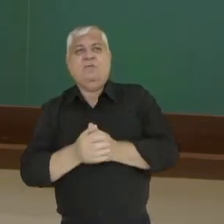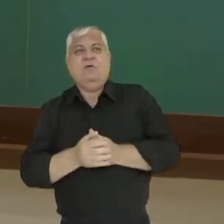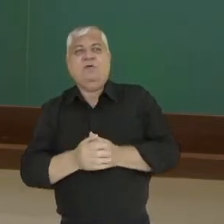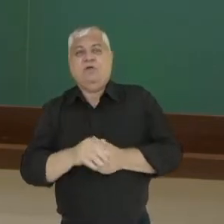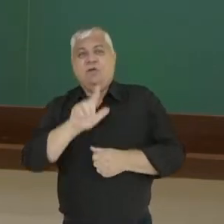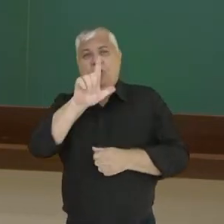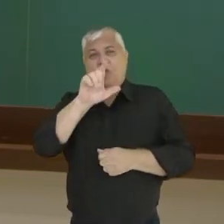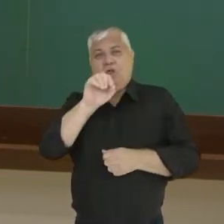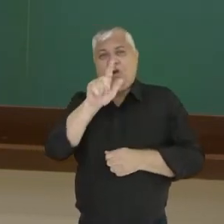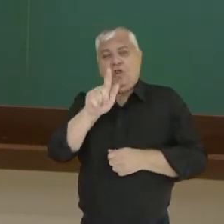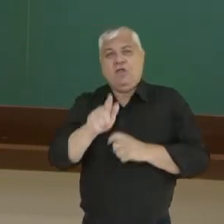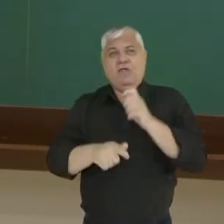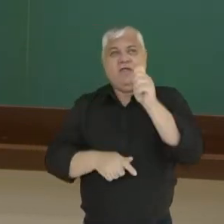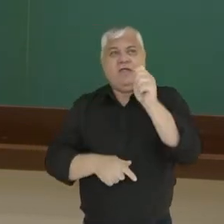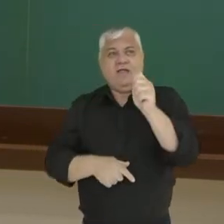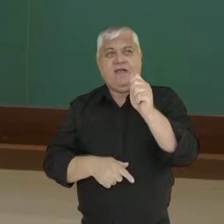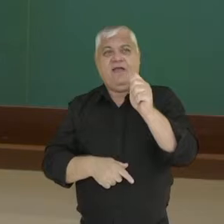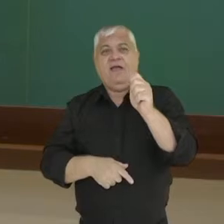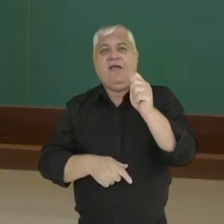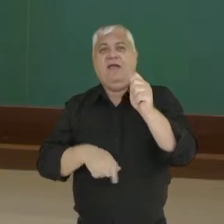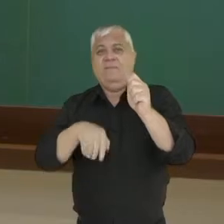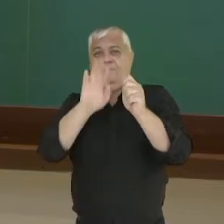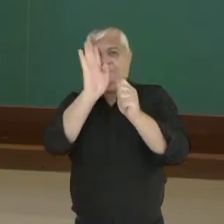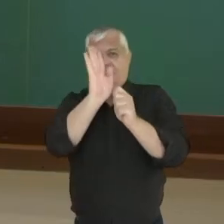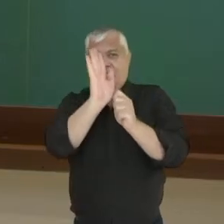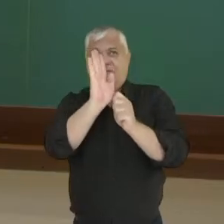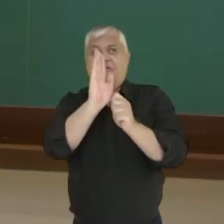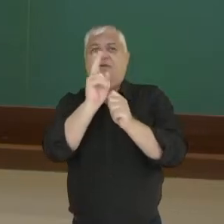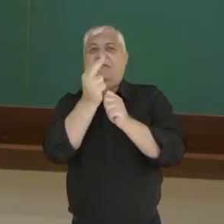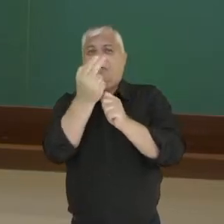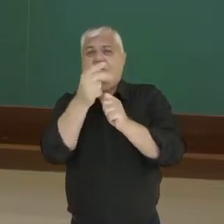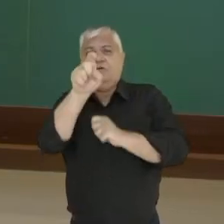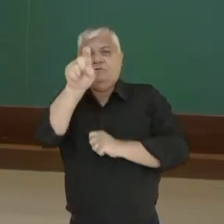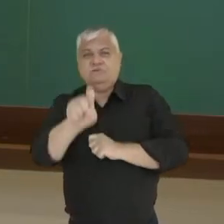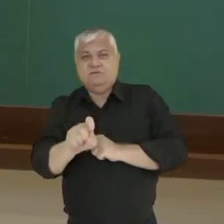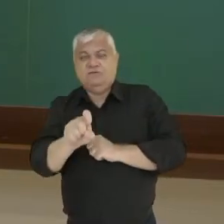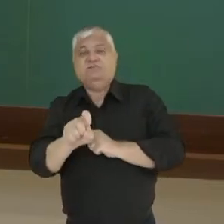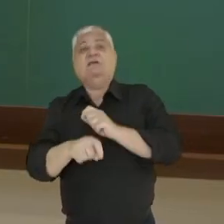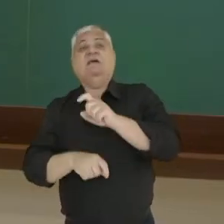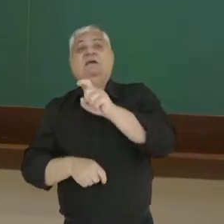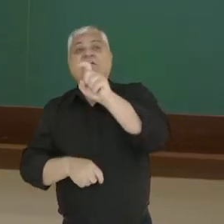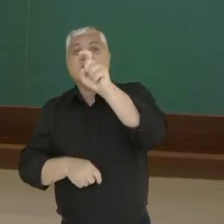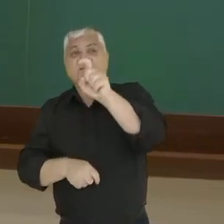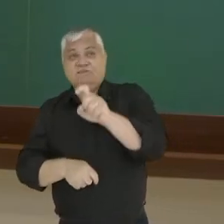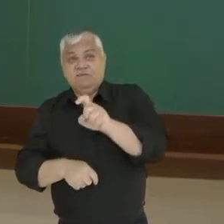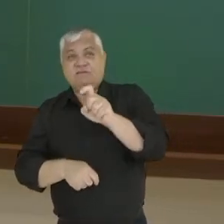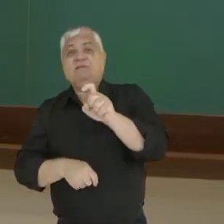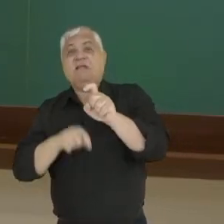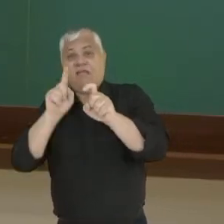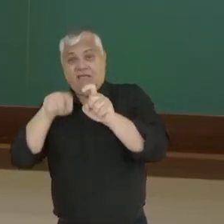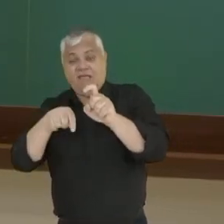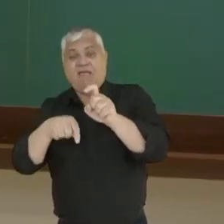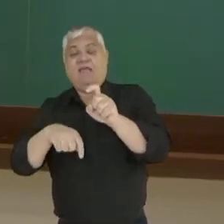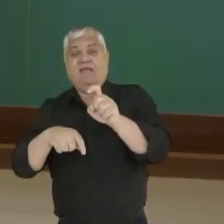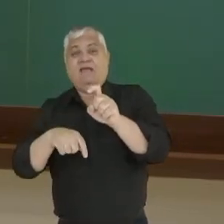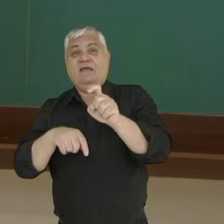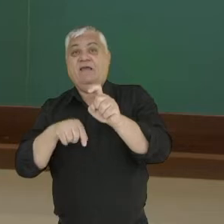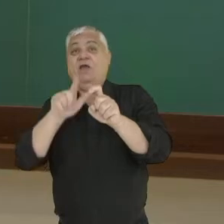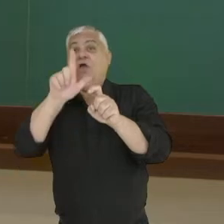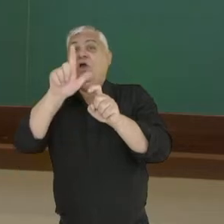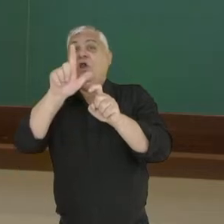aqui log de b na base a é igual a x. X é o nosso